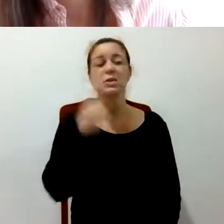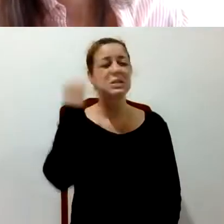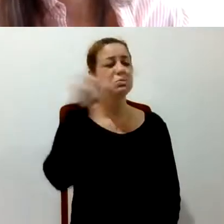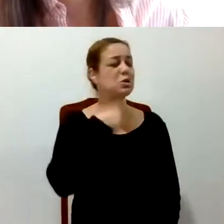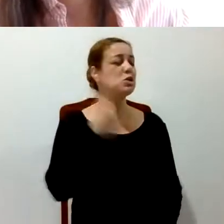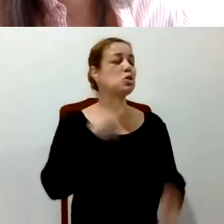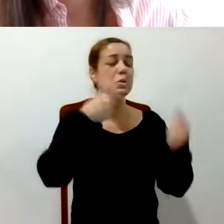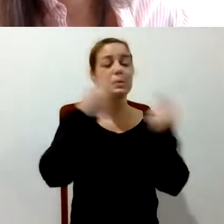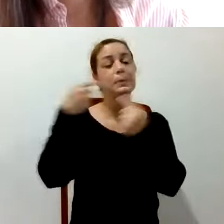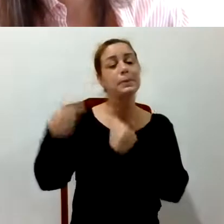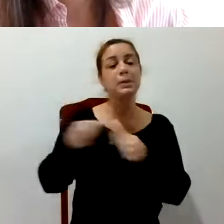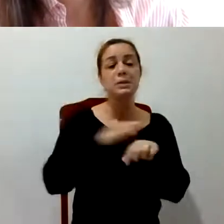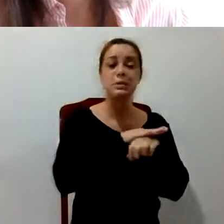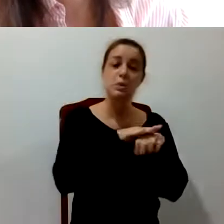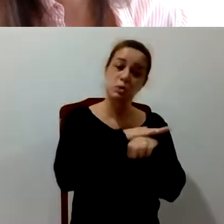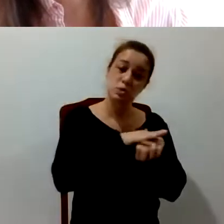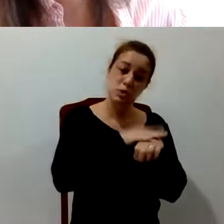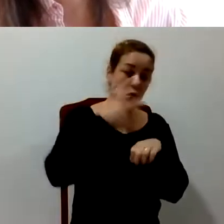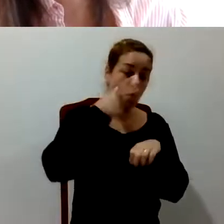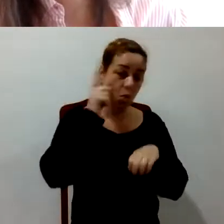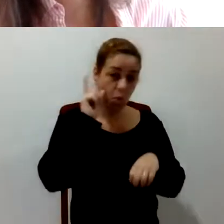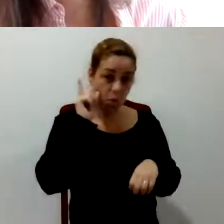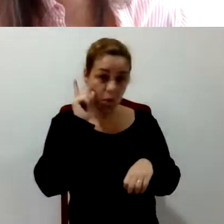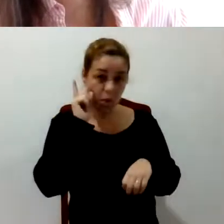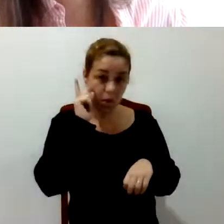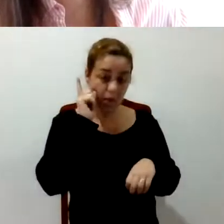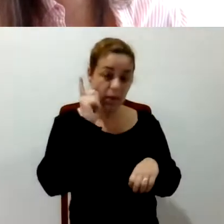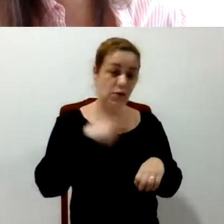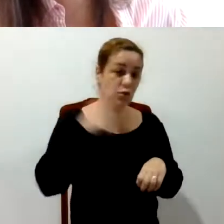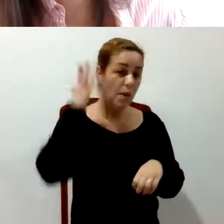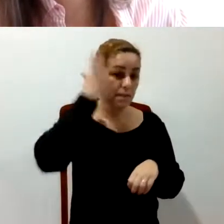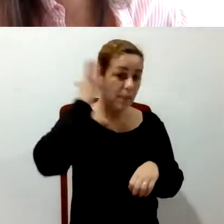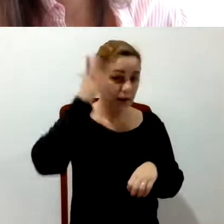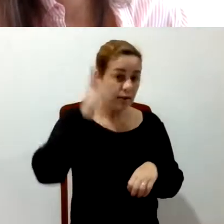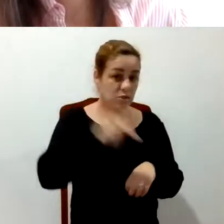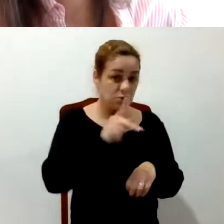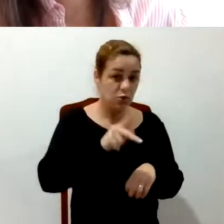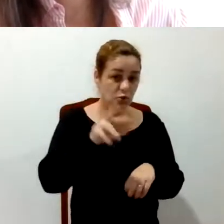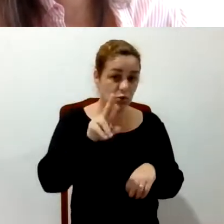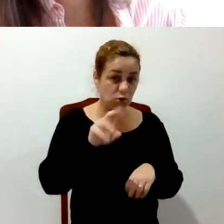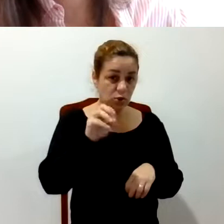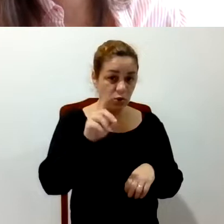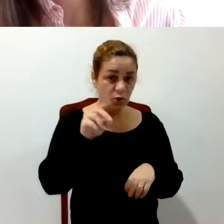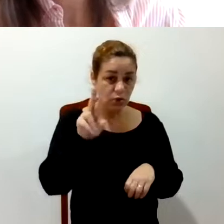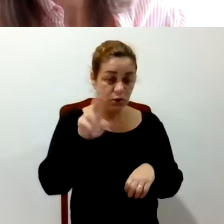né? Ontem aqui a palestra do professor Rodrigo Rodrigues, e hoje